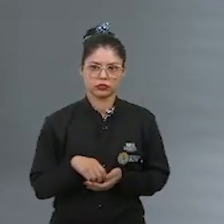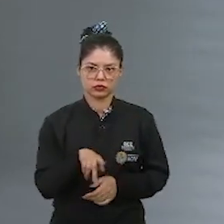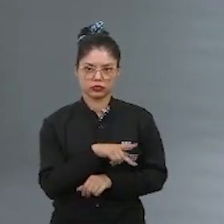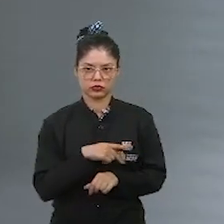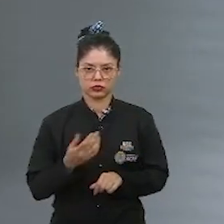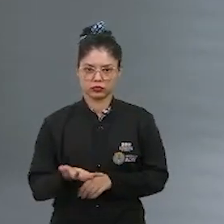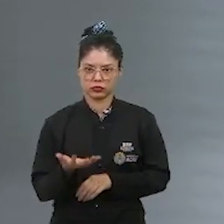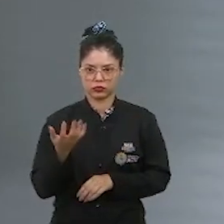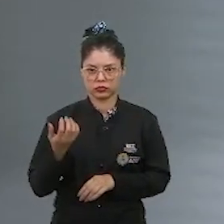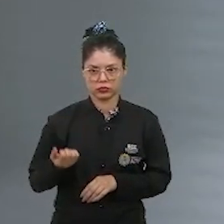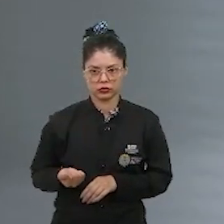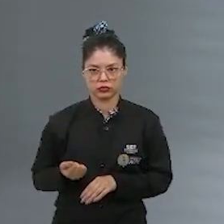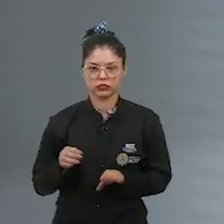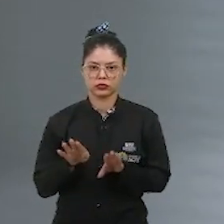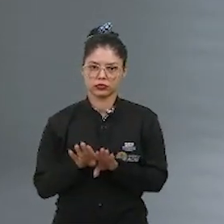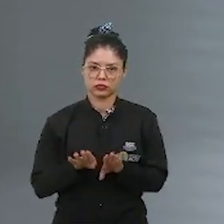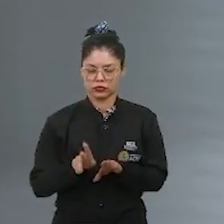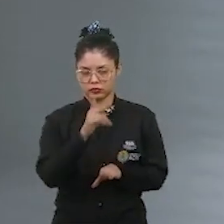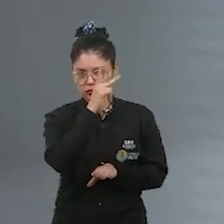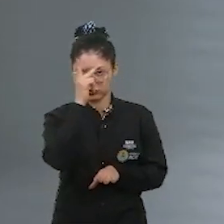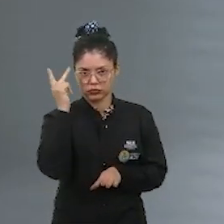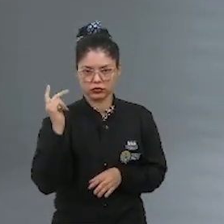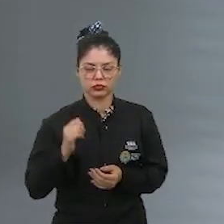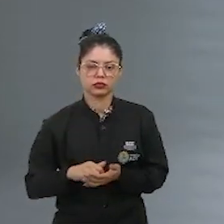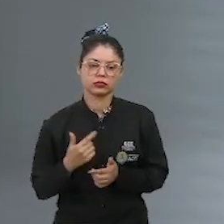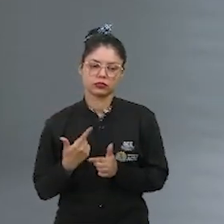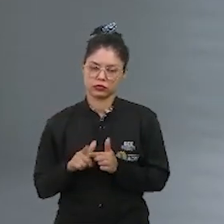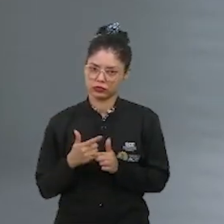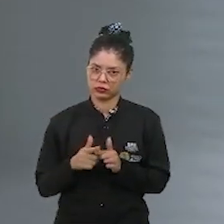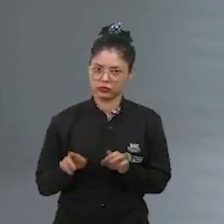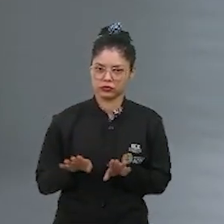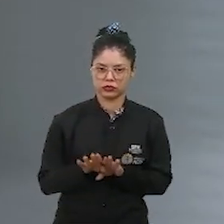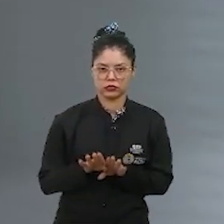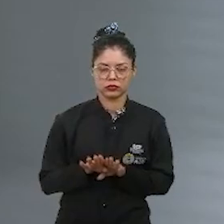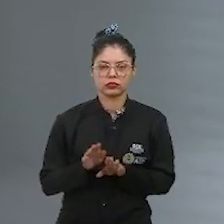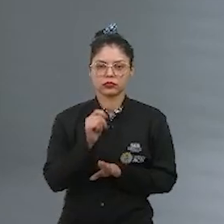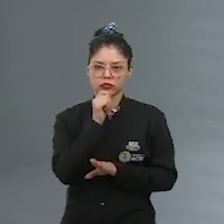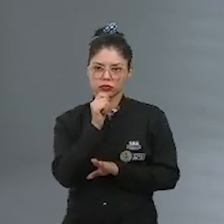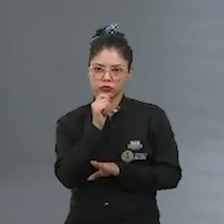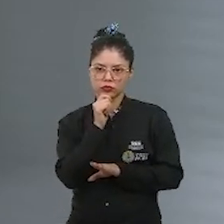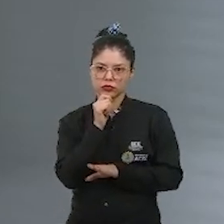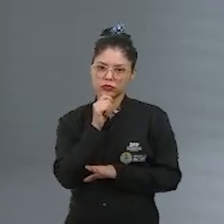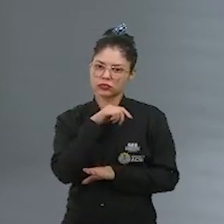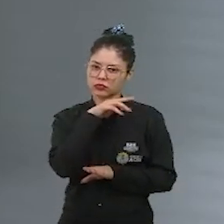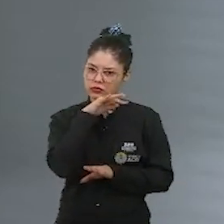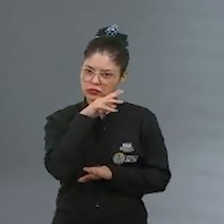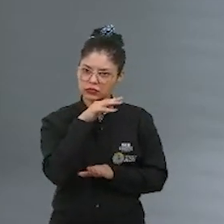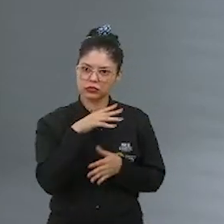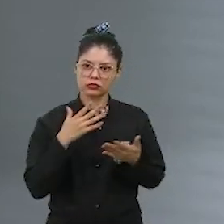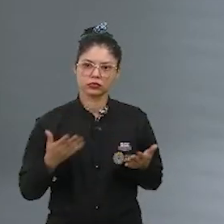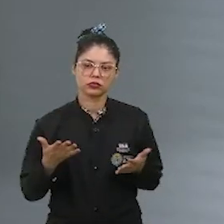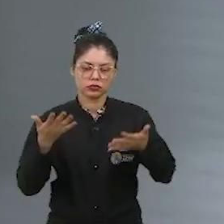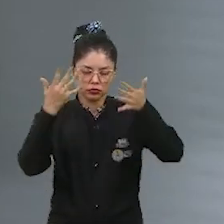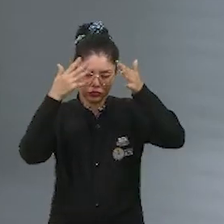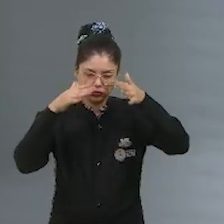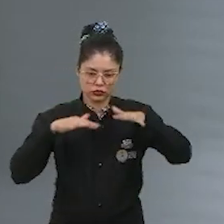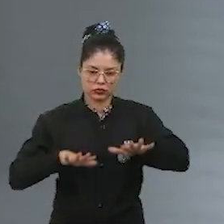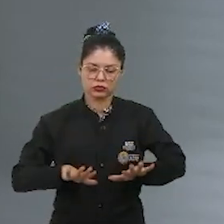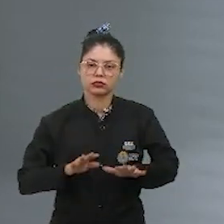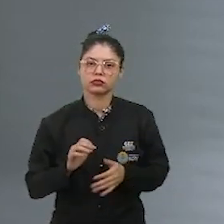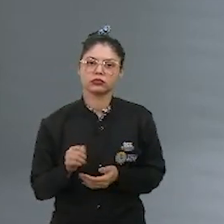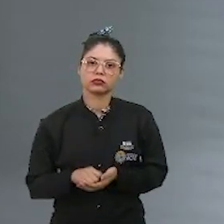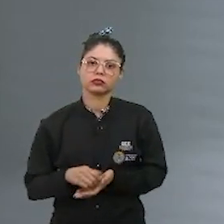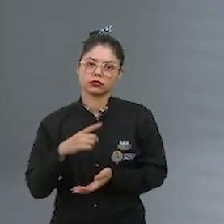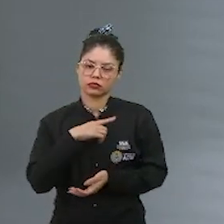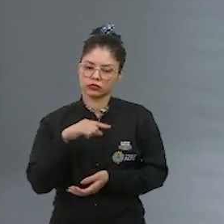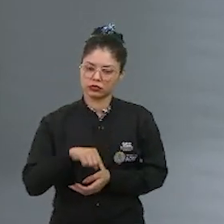que recebe pessoas que ou por situação de calamidade, de uma catástrofe natural, vêm para